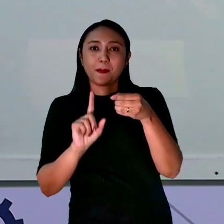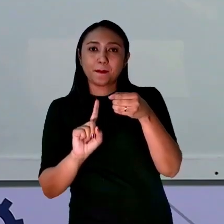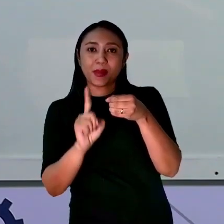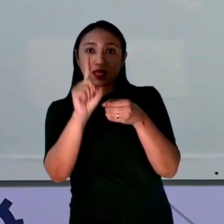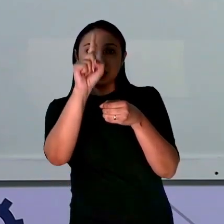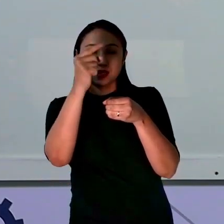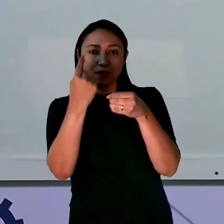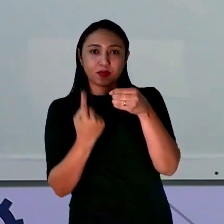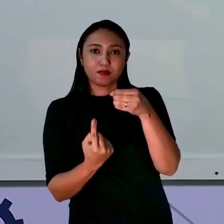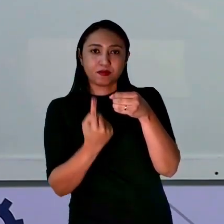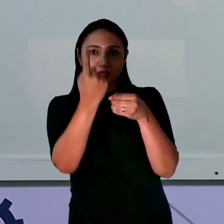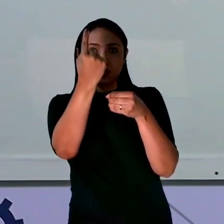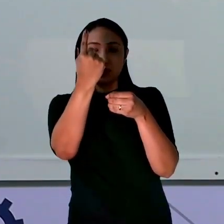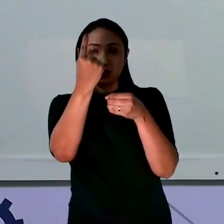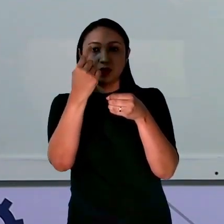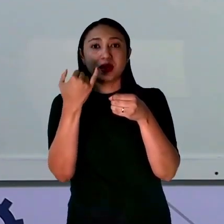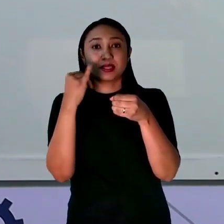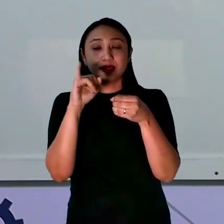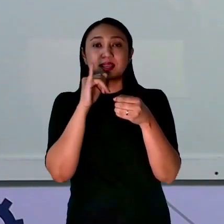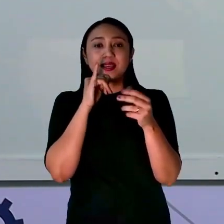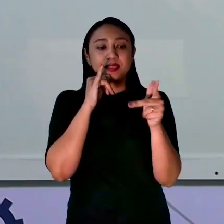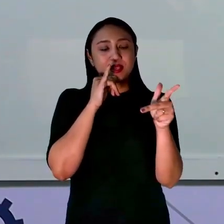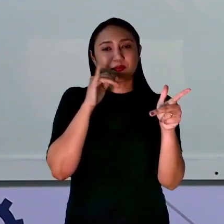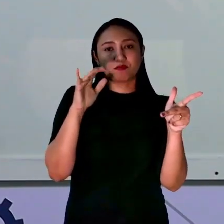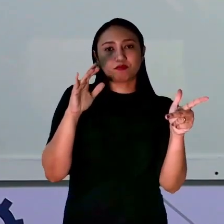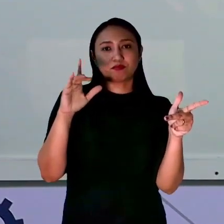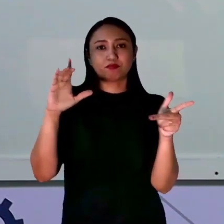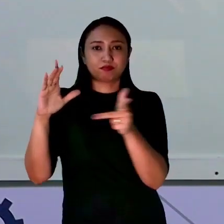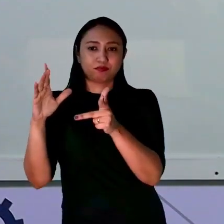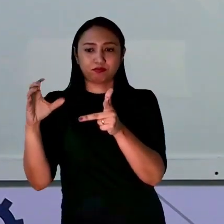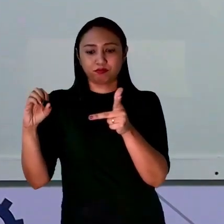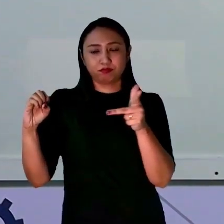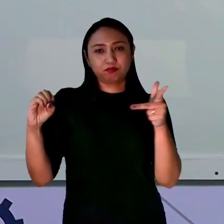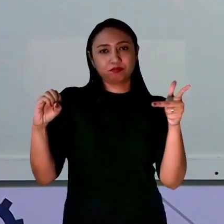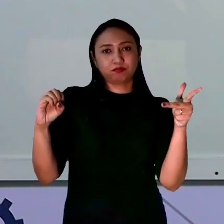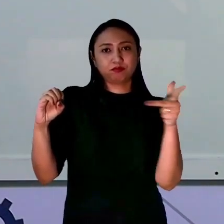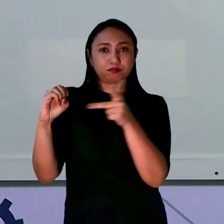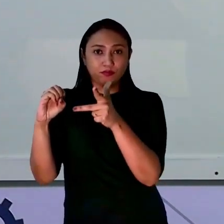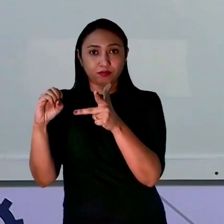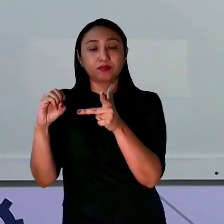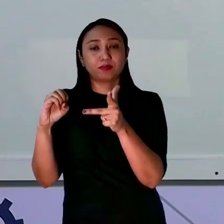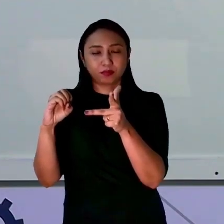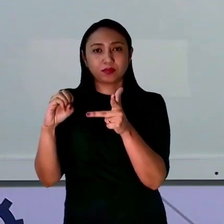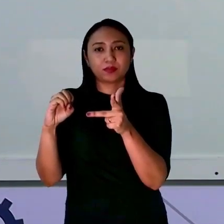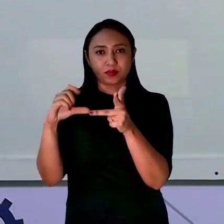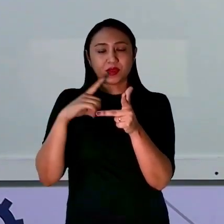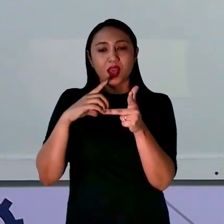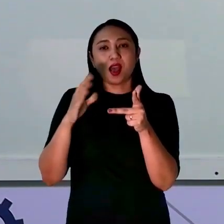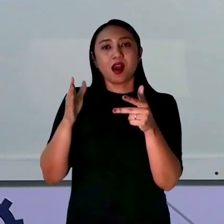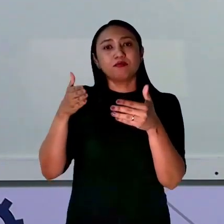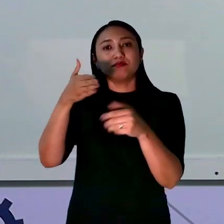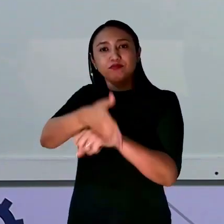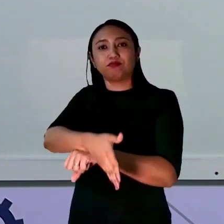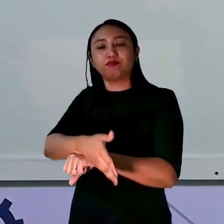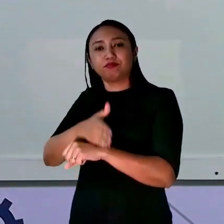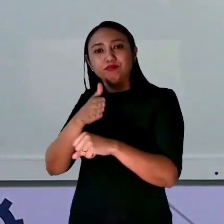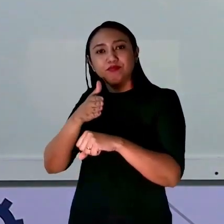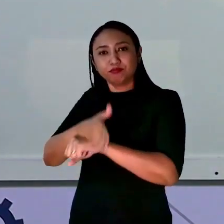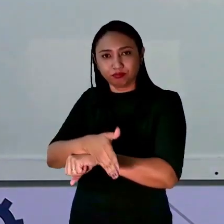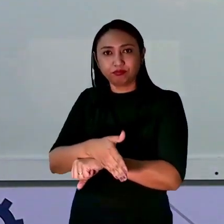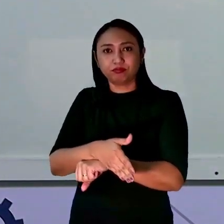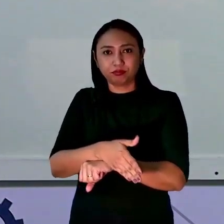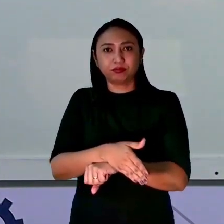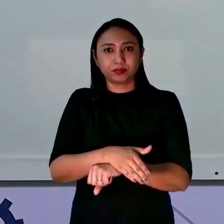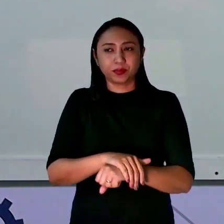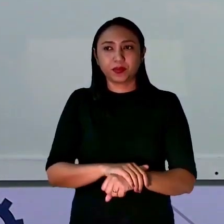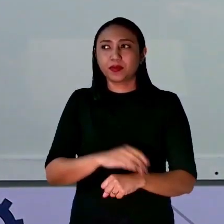Então, se você dá o tapa, indica que a força magnética vai estar o quê? Entrando, tá bom? Então, aqui é o